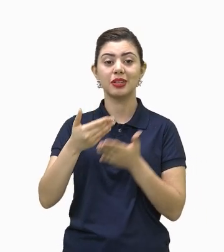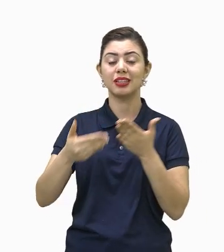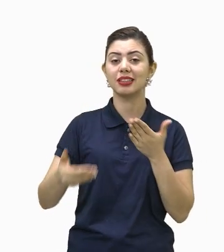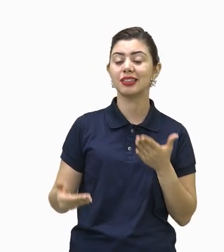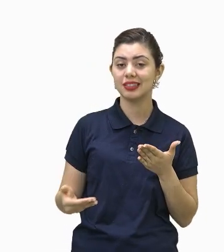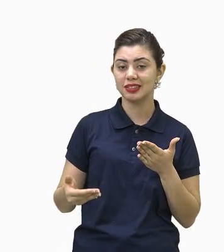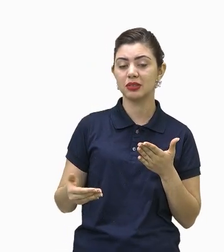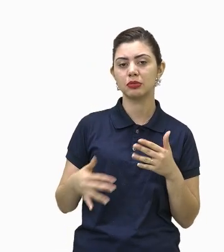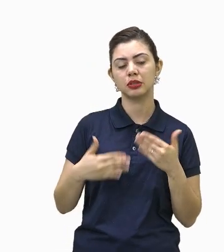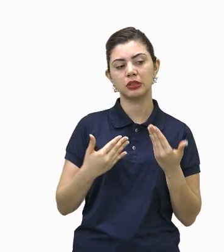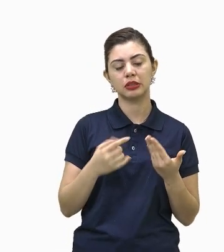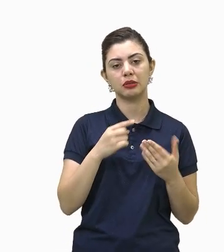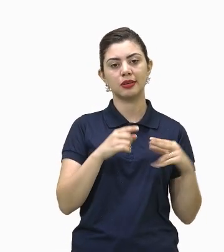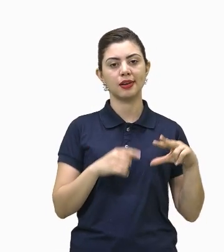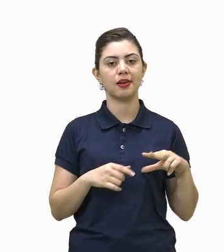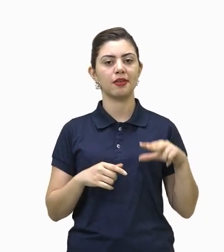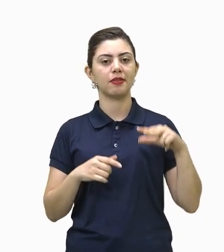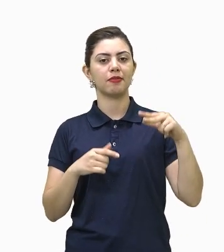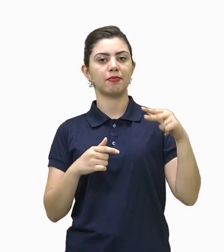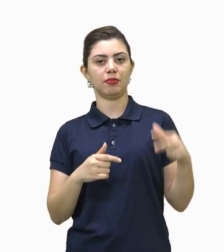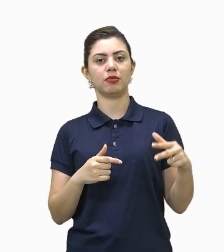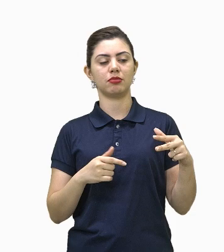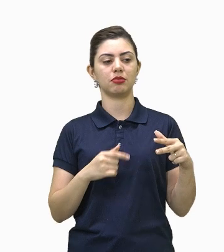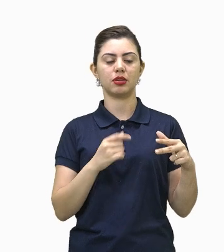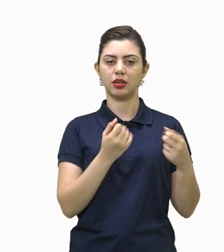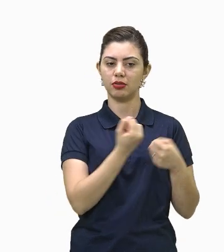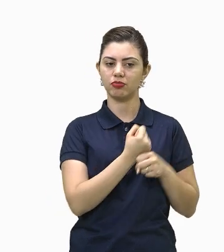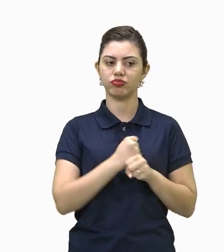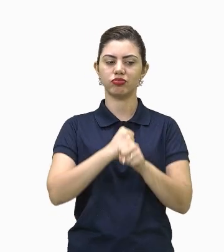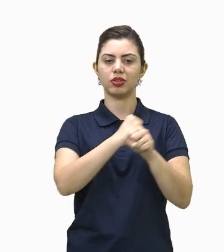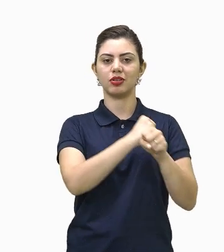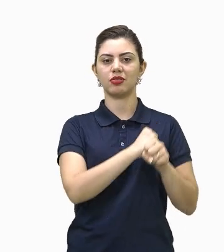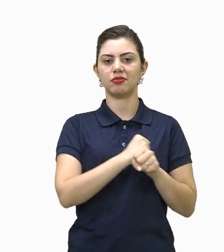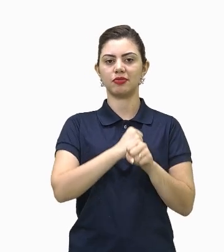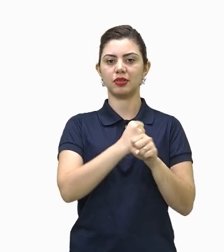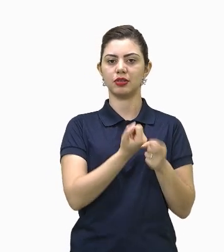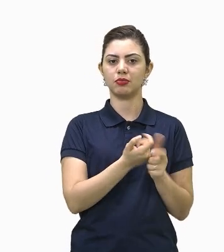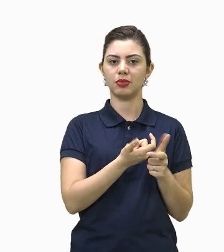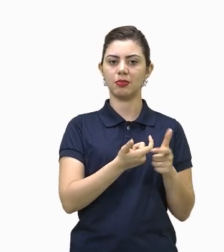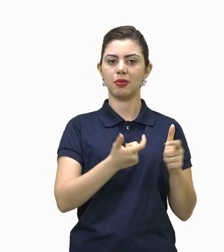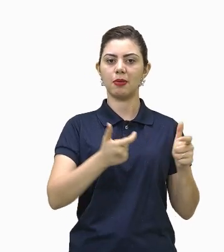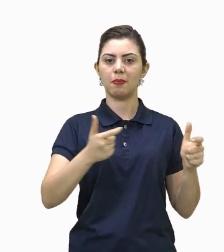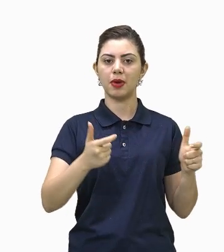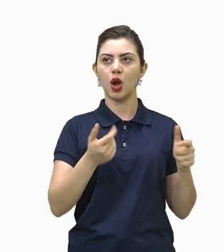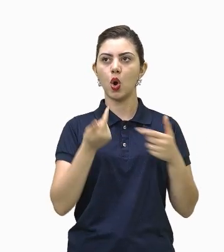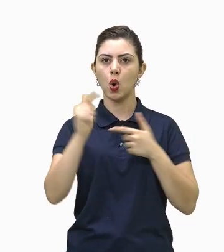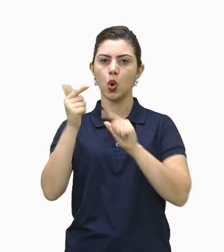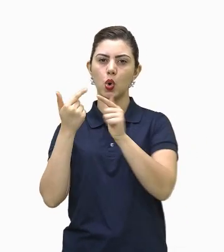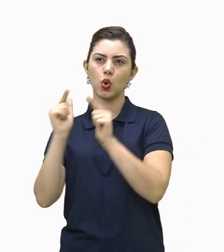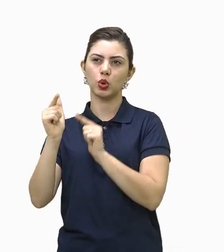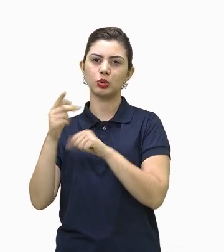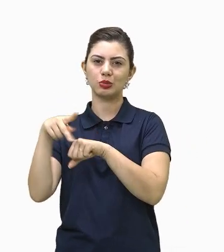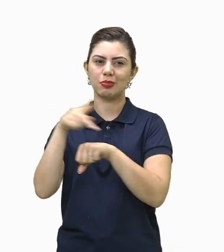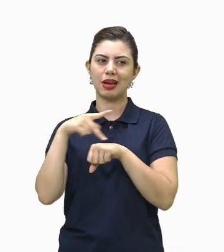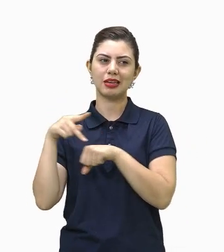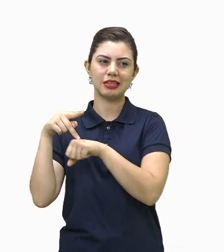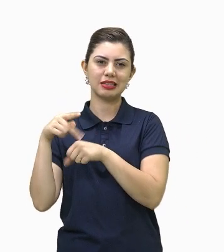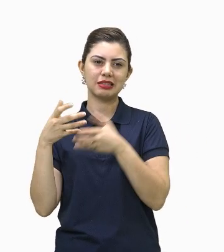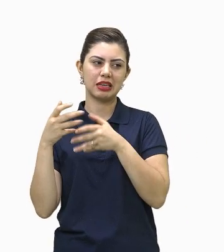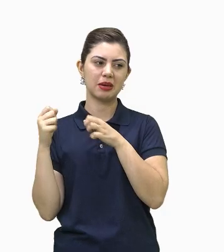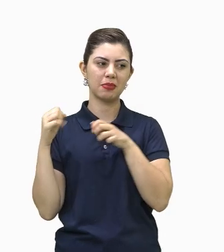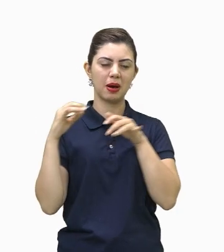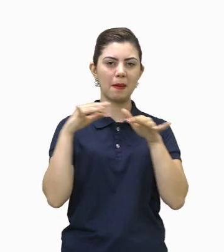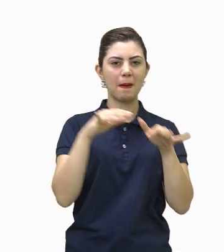Maranhão contribuiu para o fortalecimento da defesa portuguesa contra novas tentativas de invasão